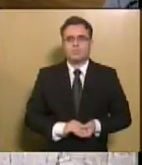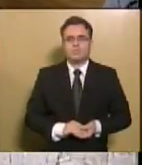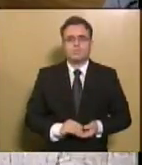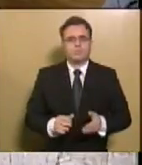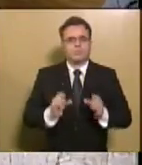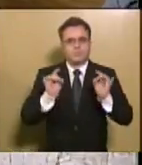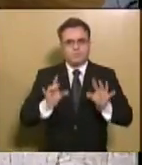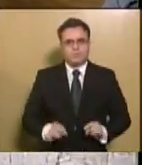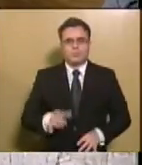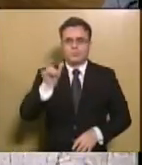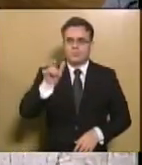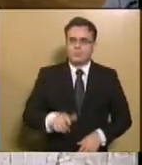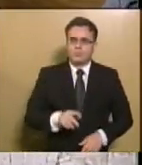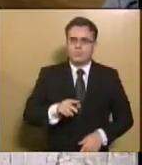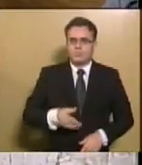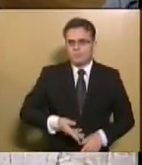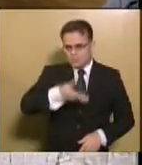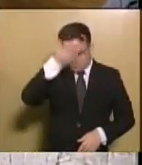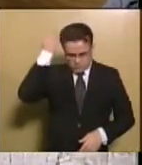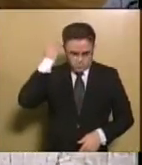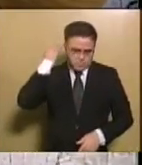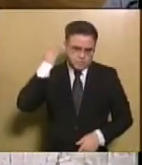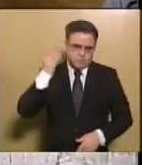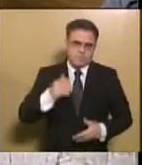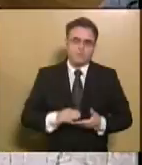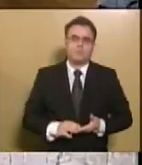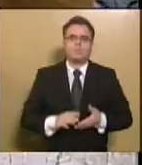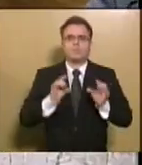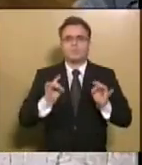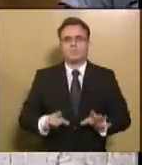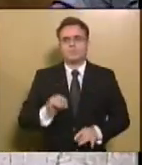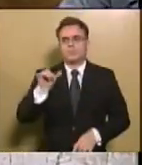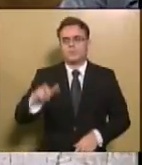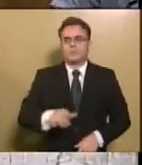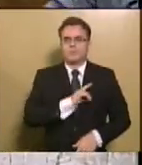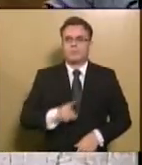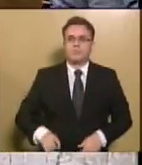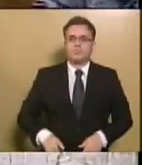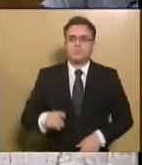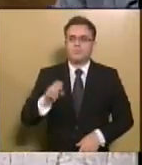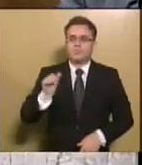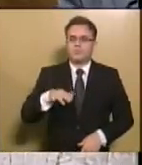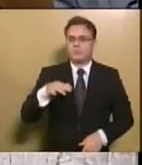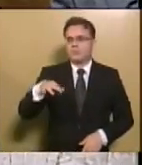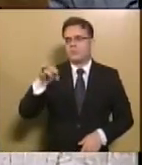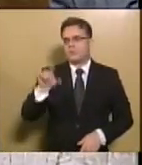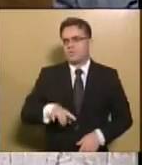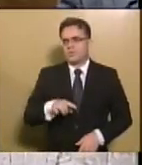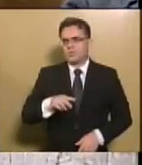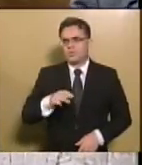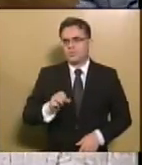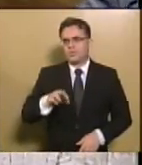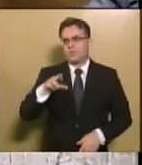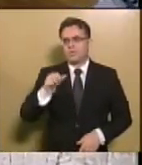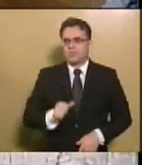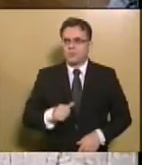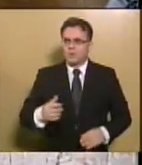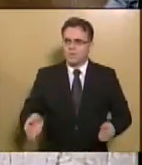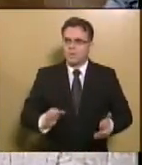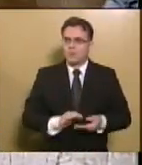Excelentíssimo senhor presidente Michel Temer. Excelentíssimo senhor deputado federal André Moura, líder do Congresso